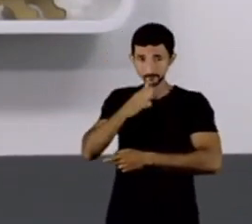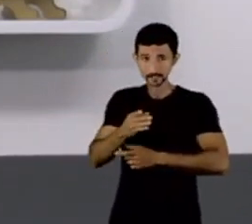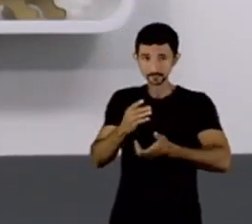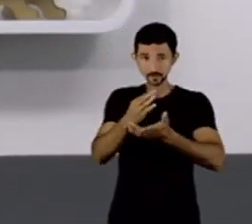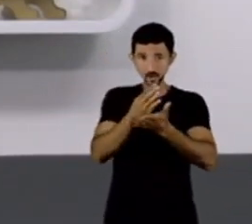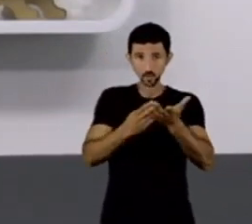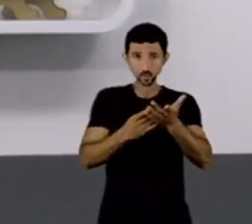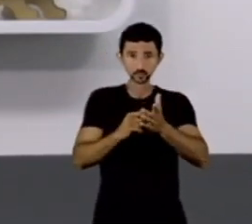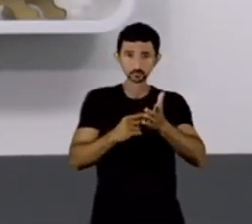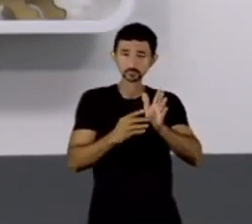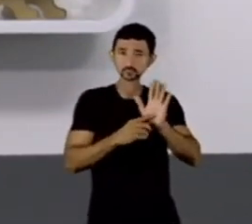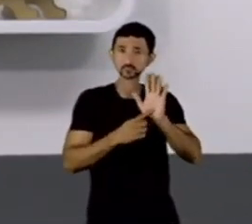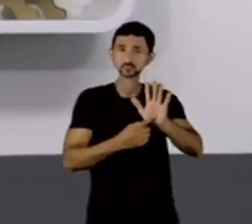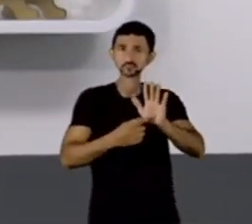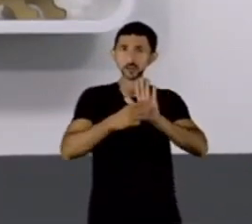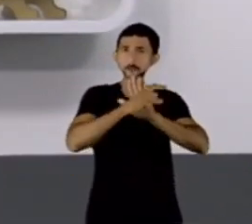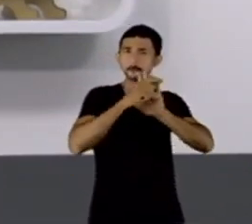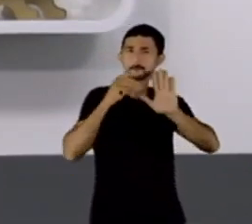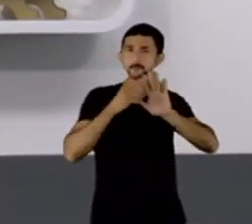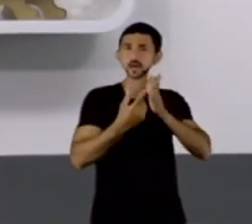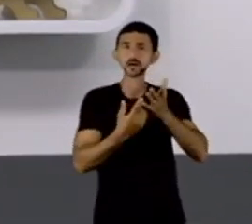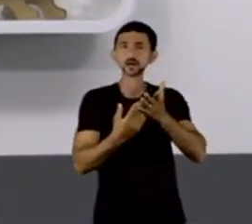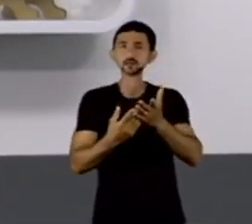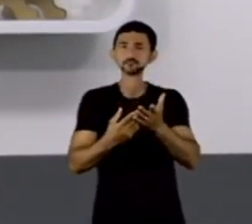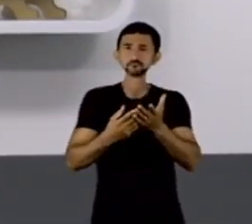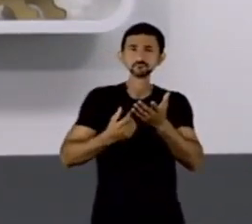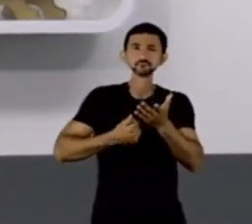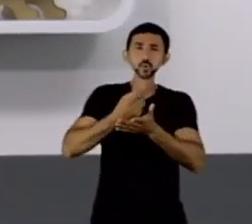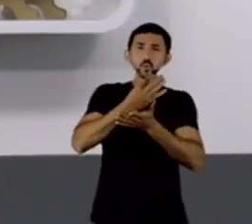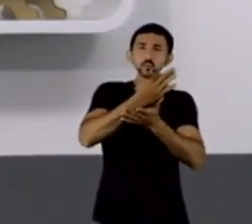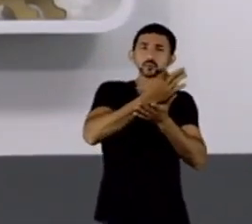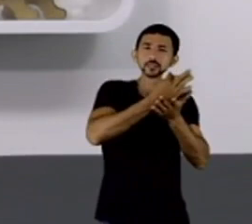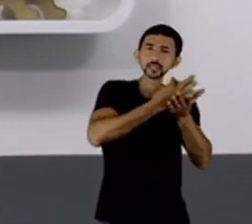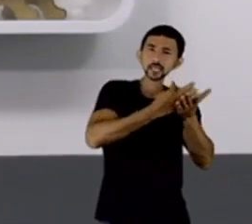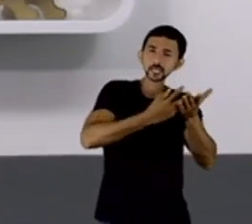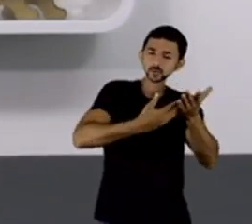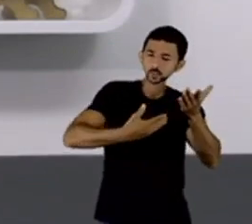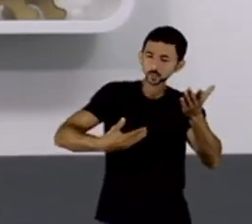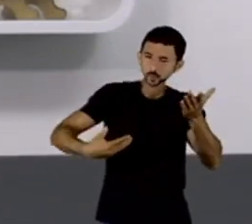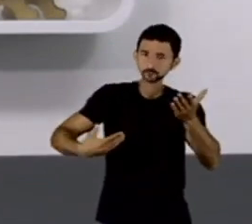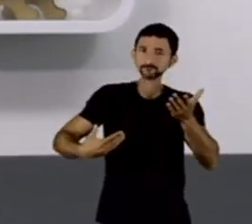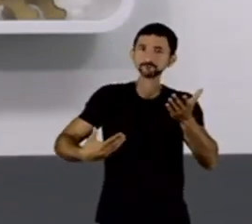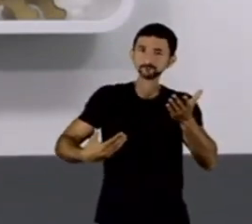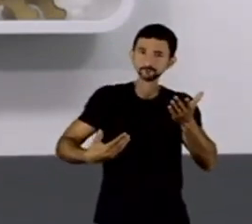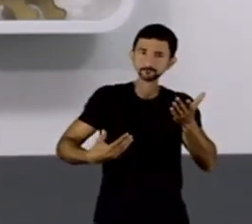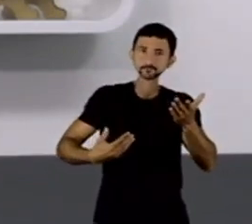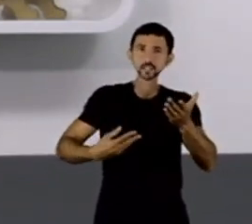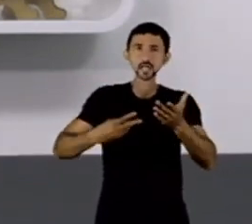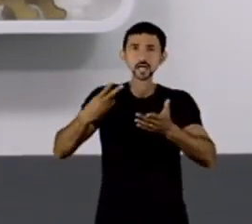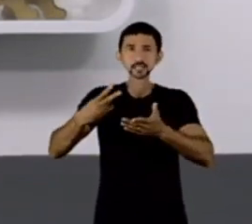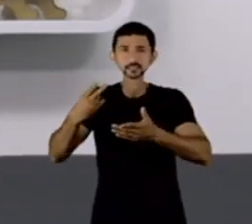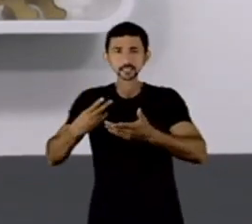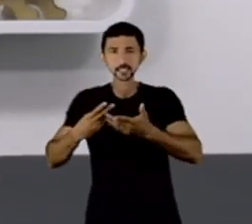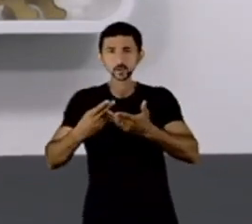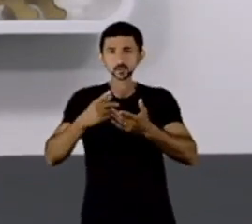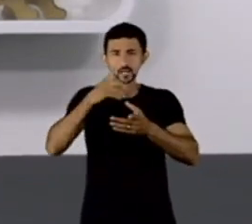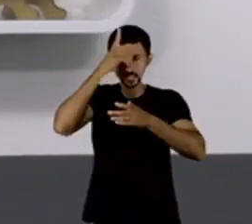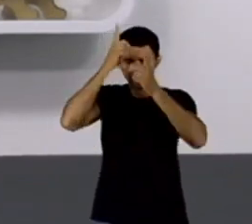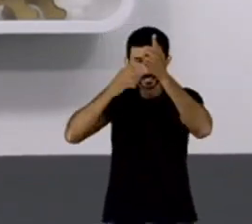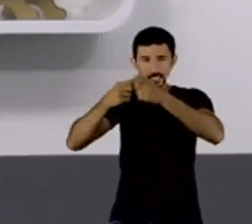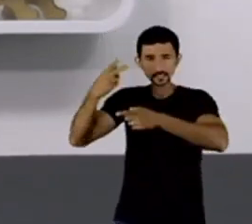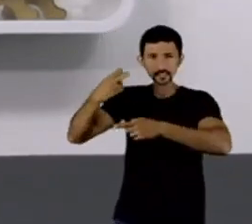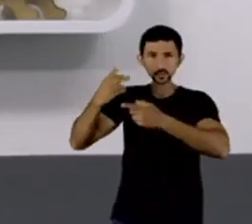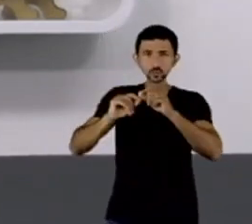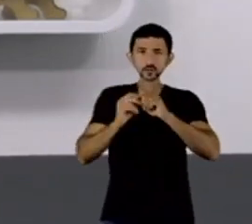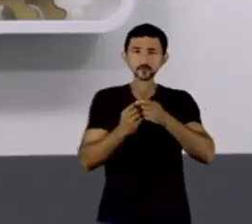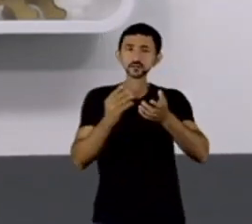aquela que está em destaque, que é aquela que aparece durante o texto inteiro. As secundárias são outras ideias que vão